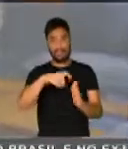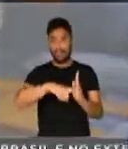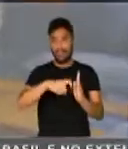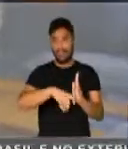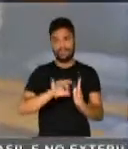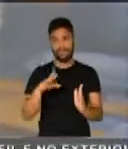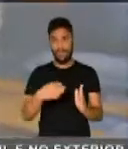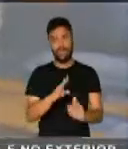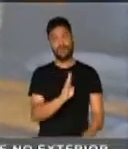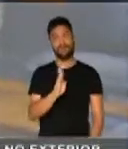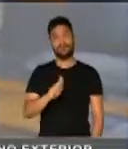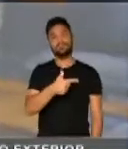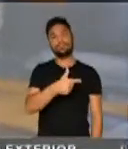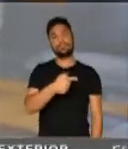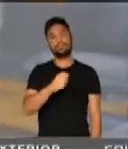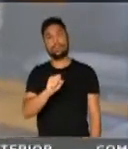Brasil,